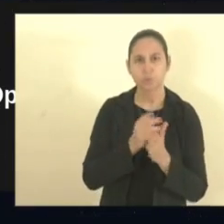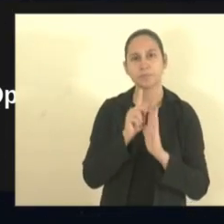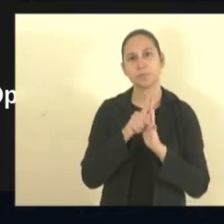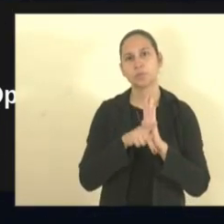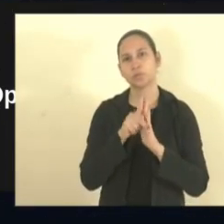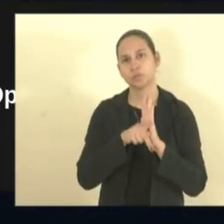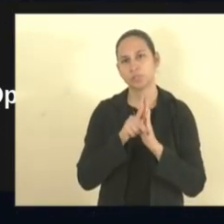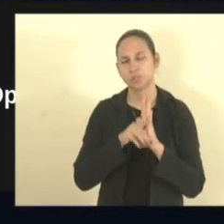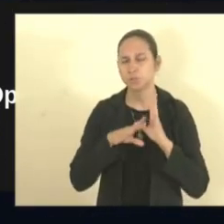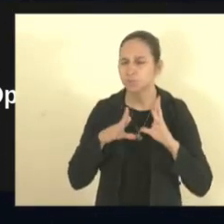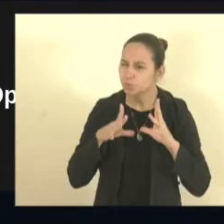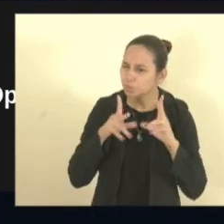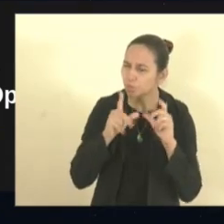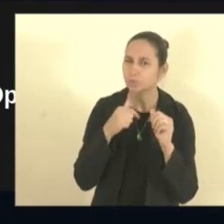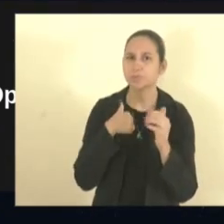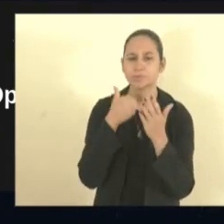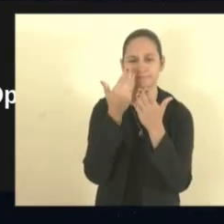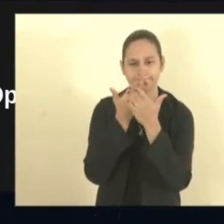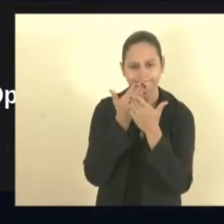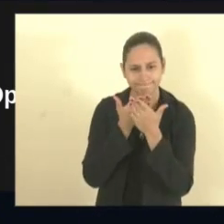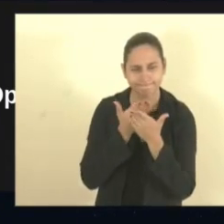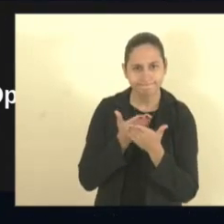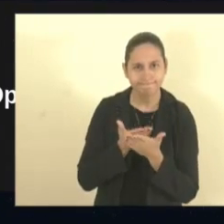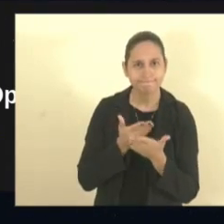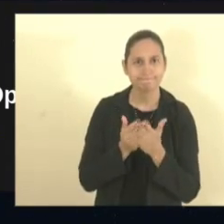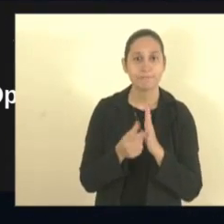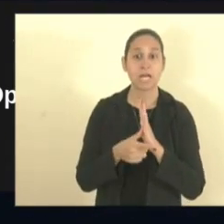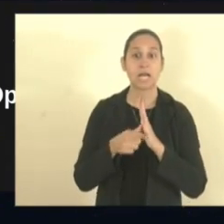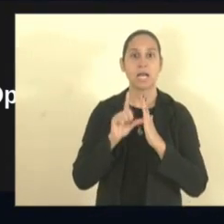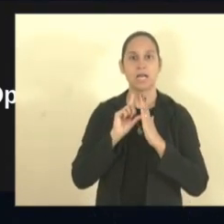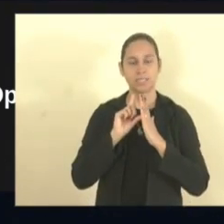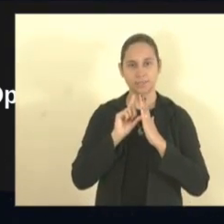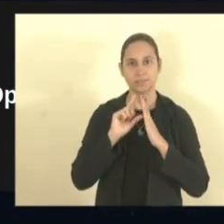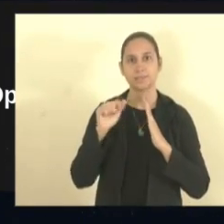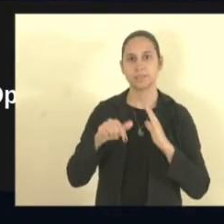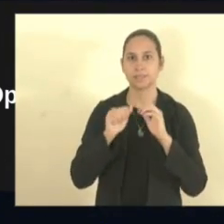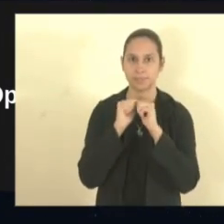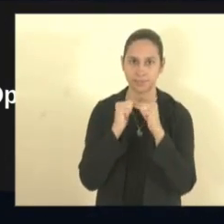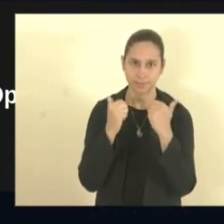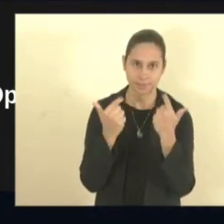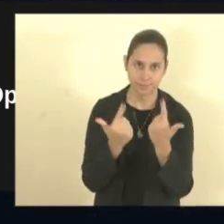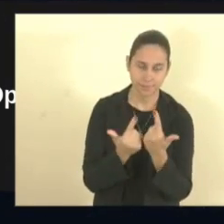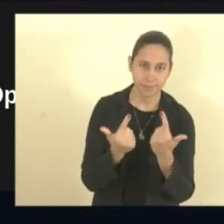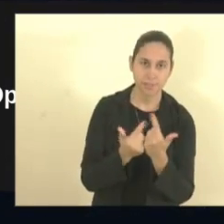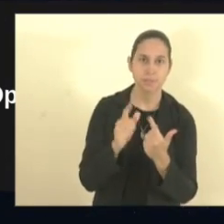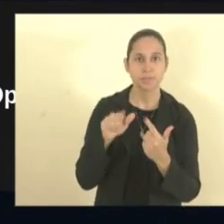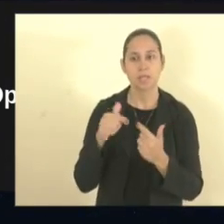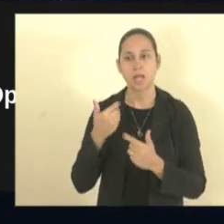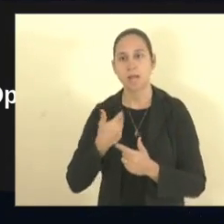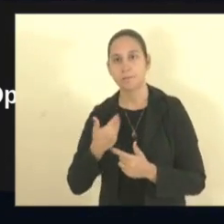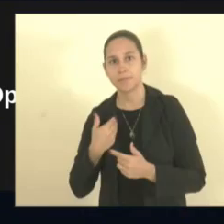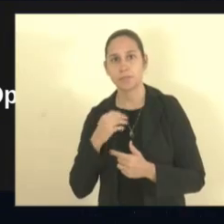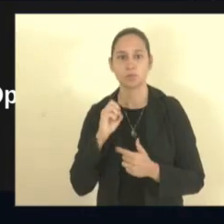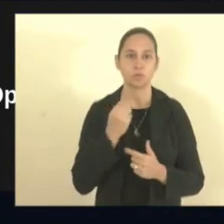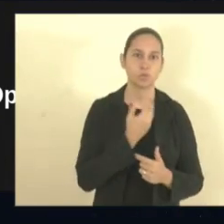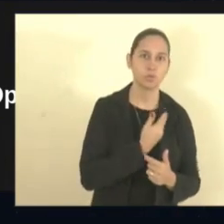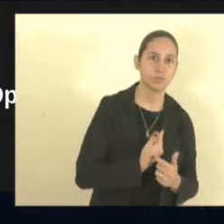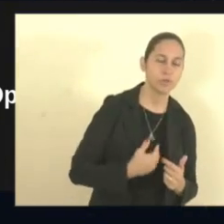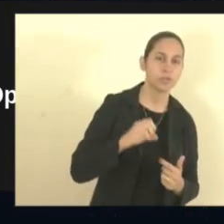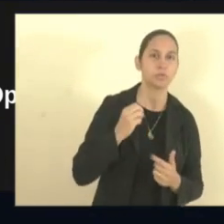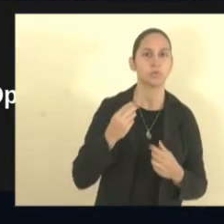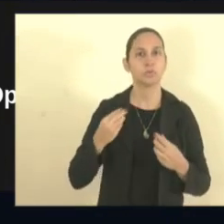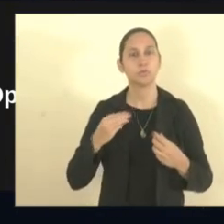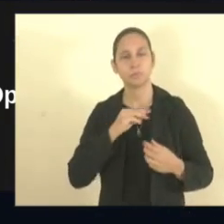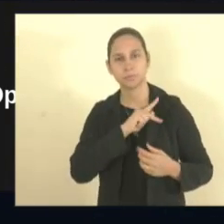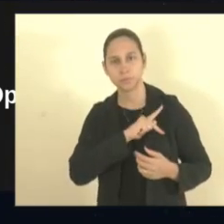sem exceção, que estão na pauta. Eu estudo antes da sessão, seja ele de colegas deputados, seja ele do governo, seja ele do Ministério Público, seja